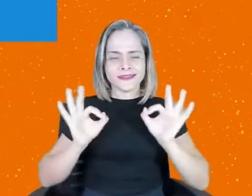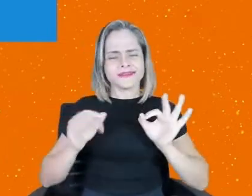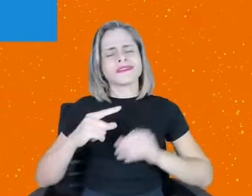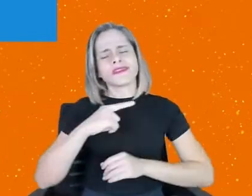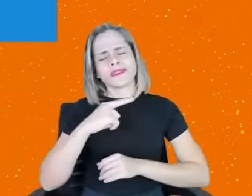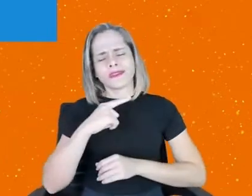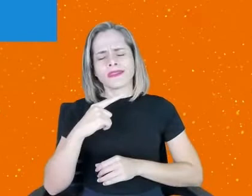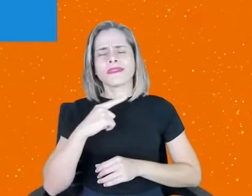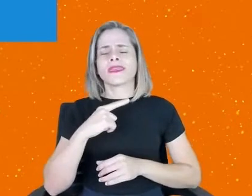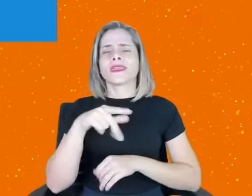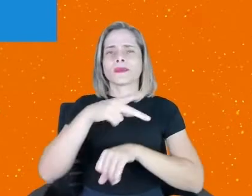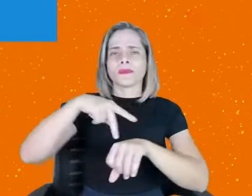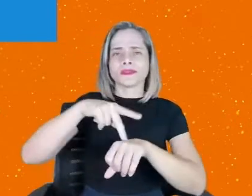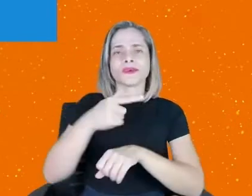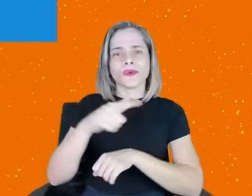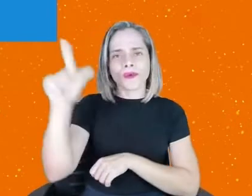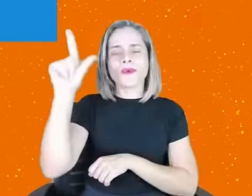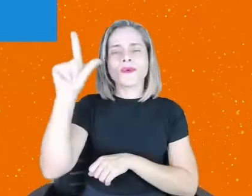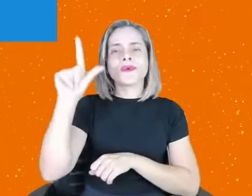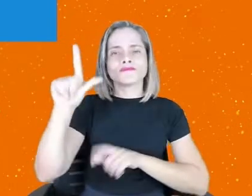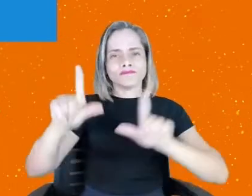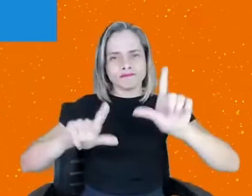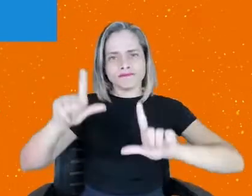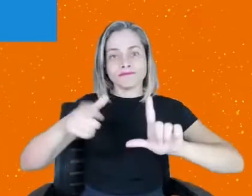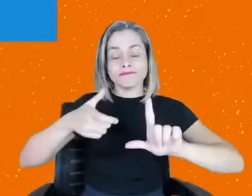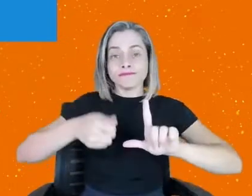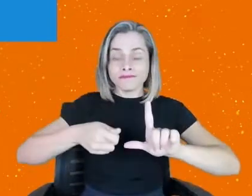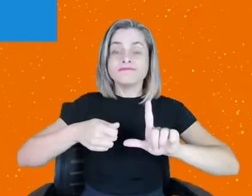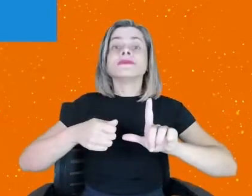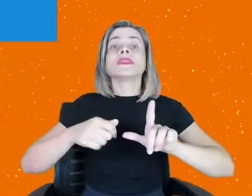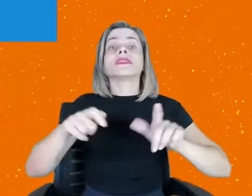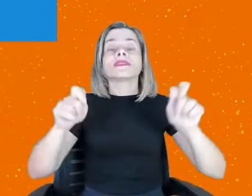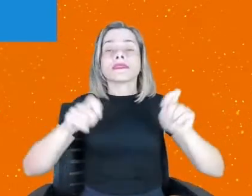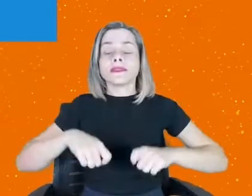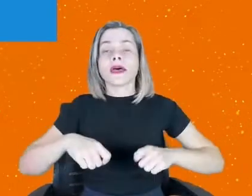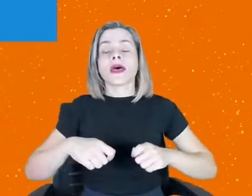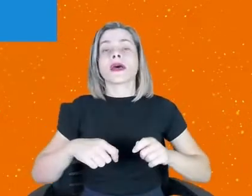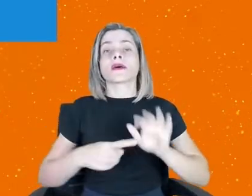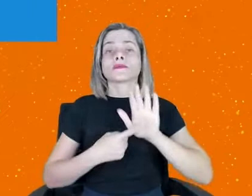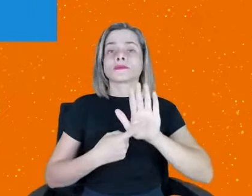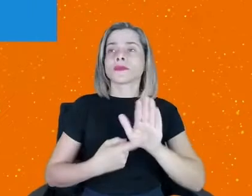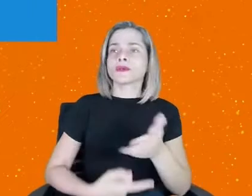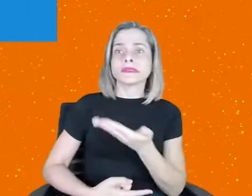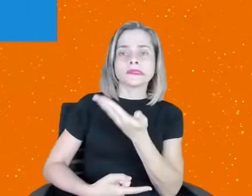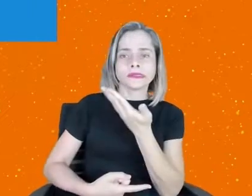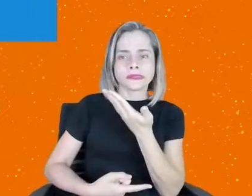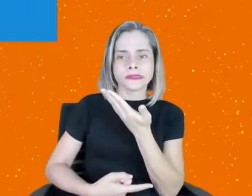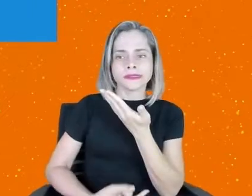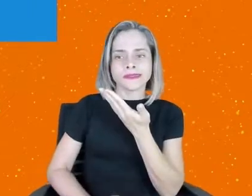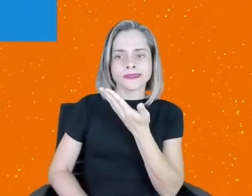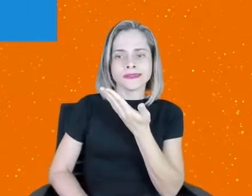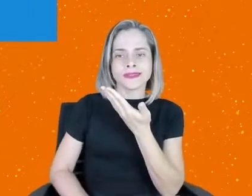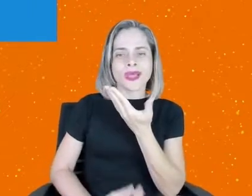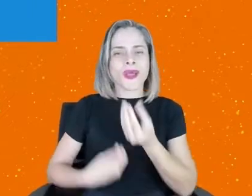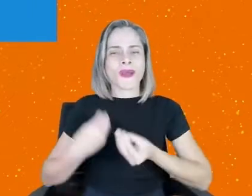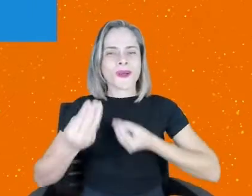e a gente consegue ajudar bastante já ia a monetizar